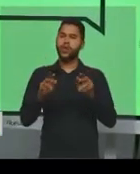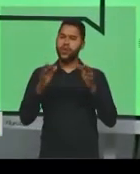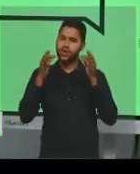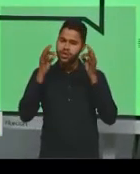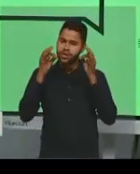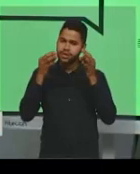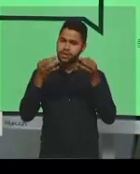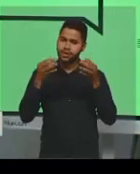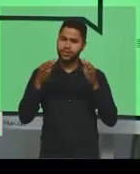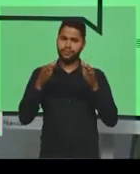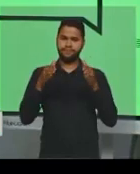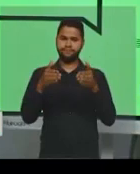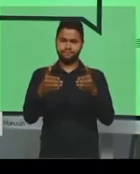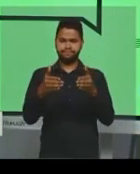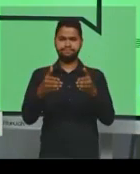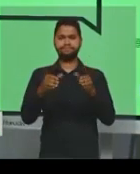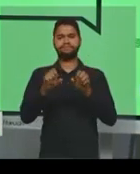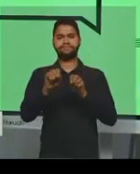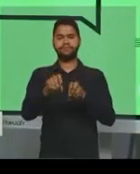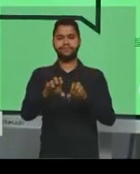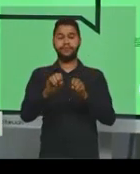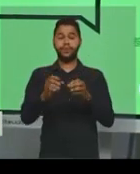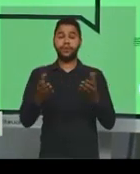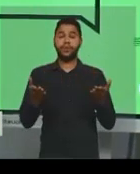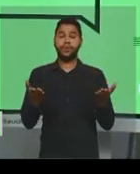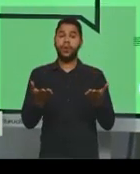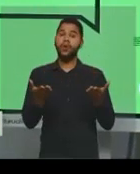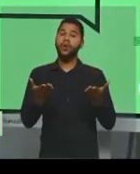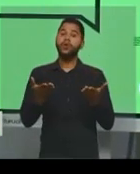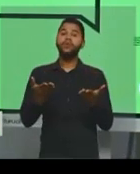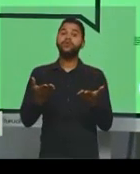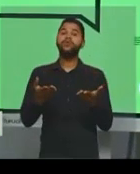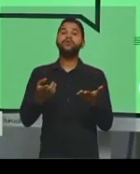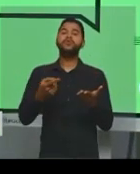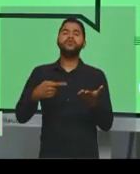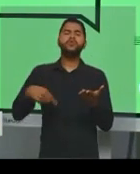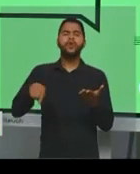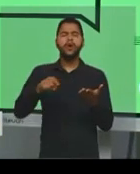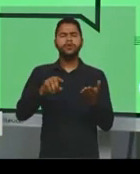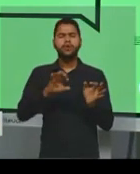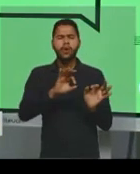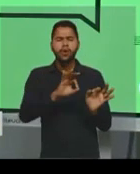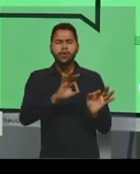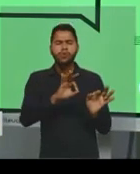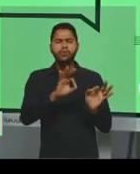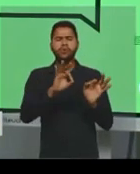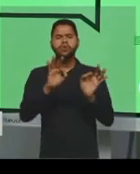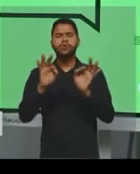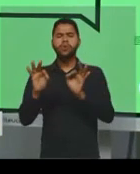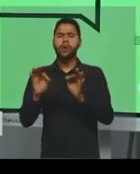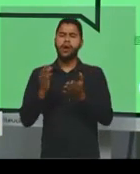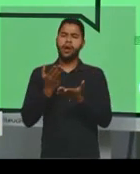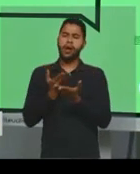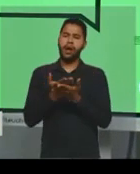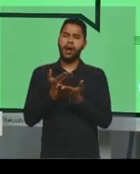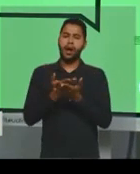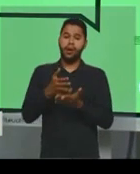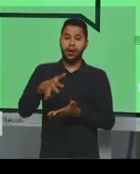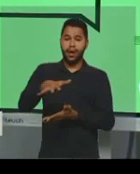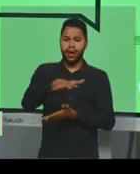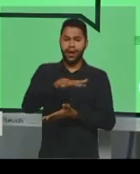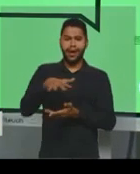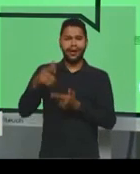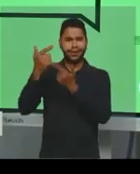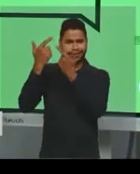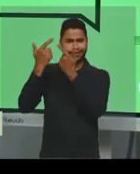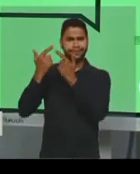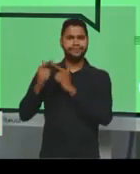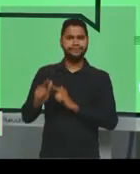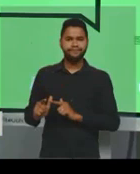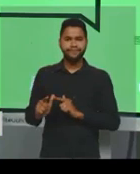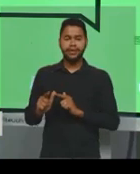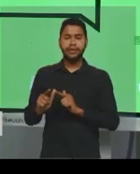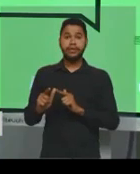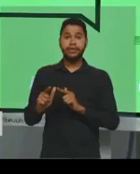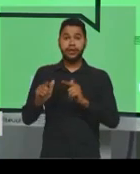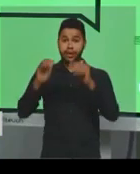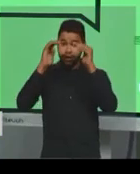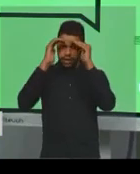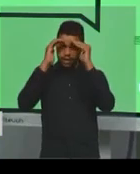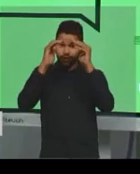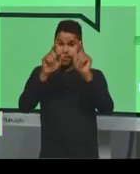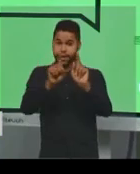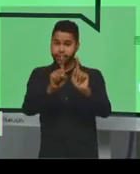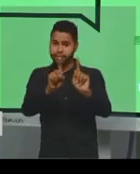Liga na Educação. Na manhã de hoje, nós assistimos mais algumas aulas da área de linguagens.